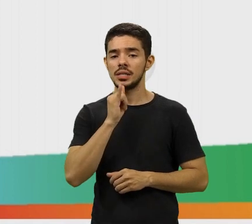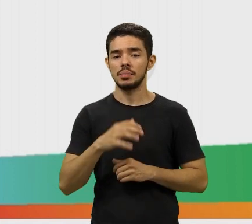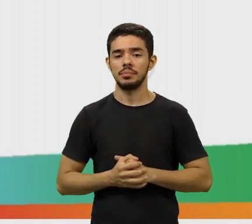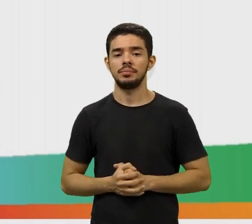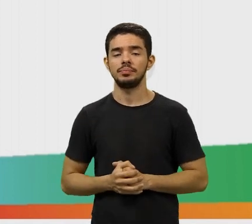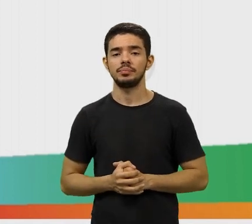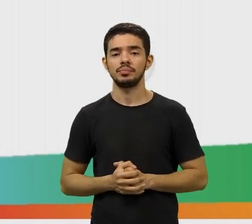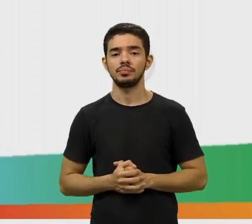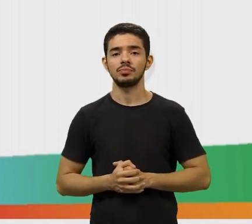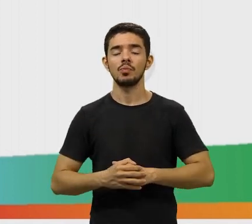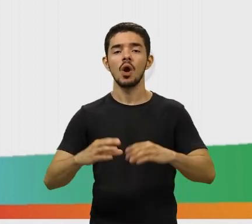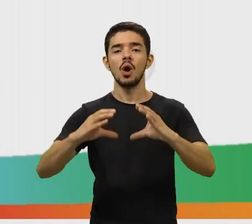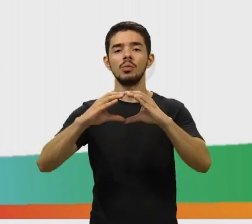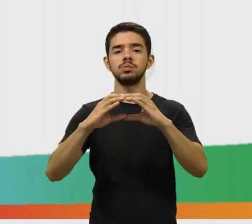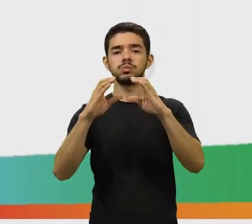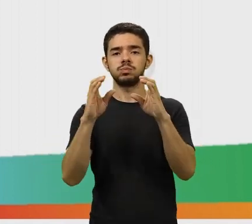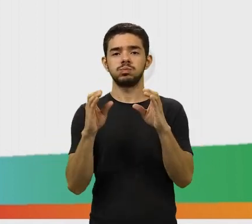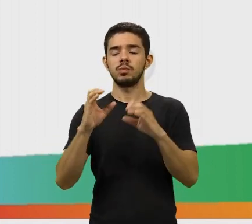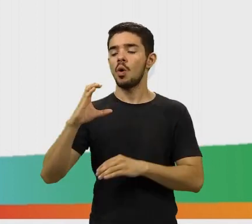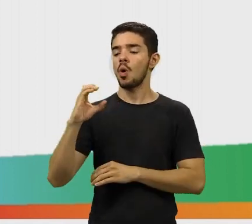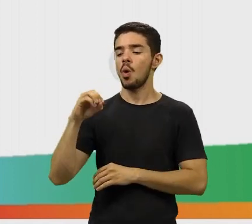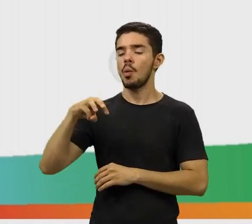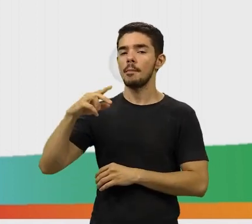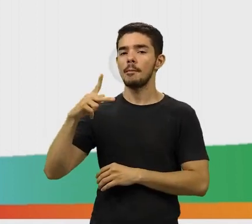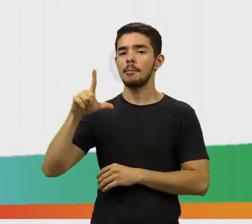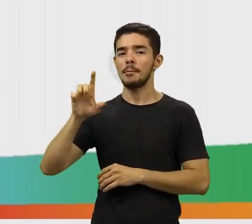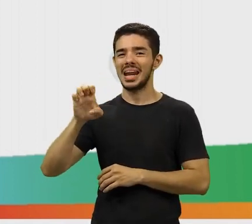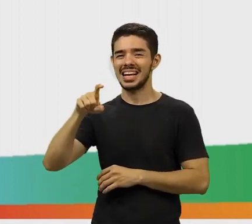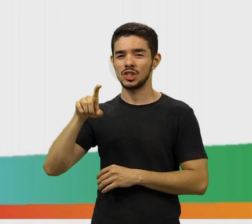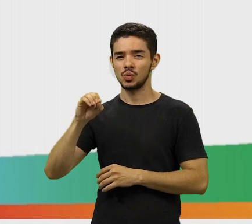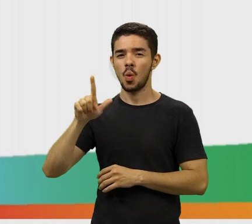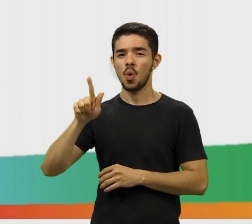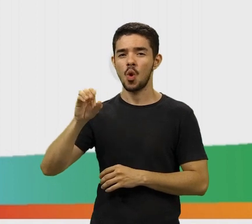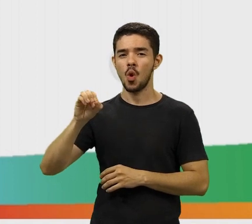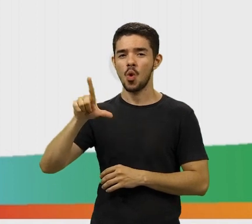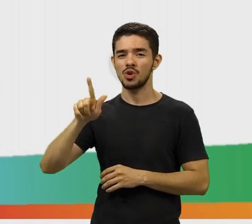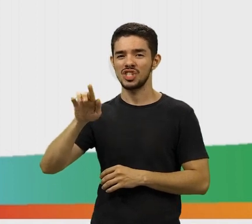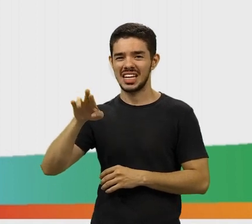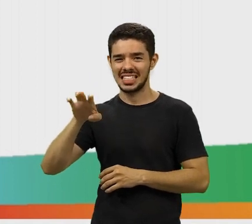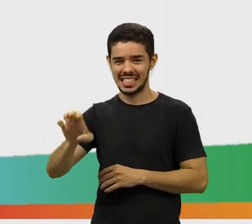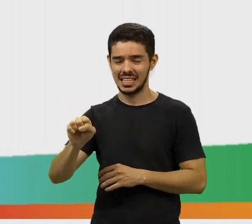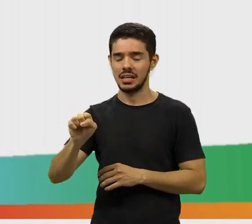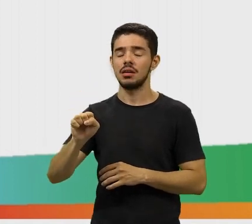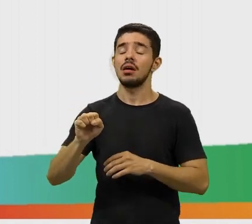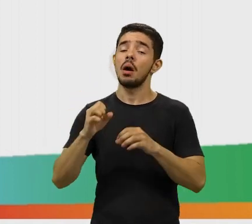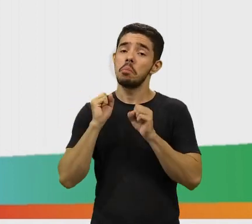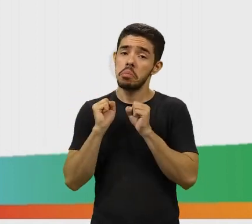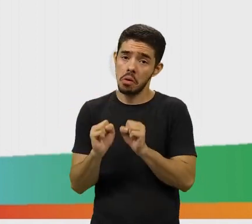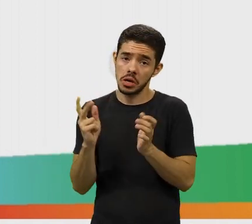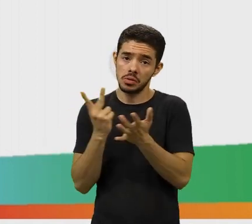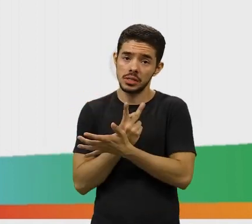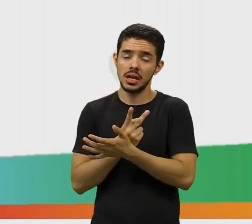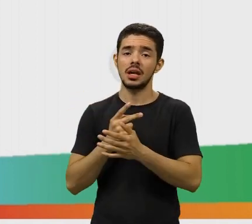complexo Golgiense. Pode ser que na prova do Enem venha complexo de Golgi. É a mesma coisa. O